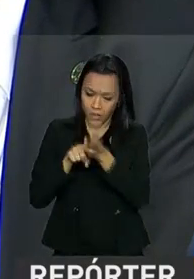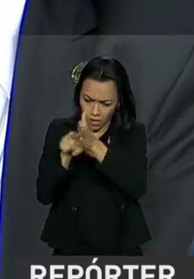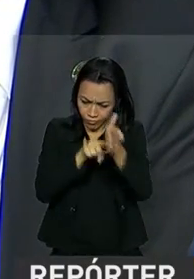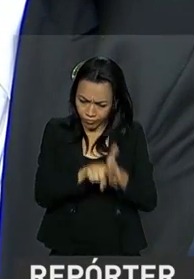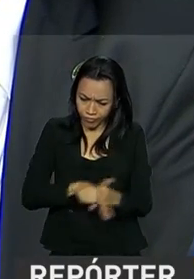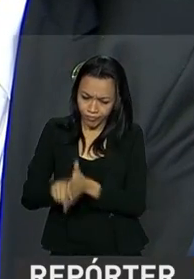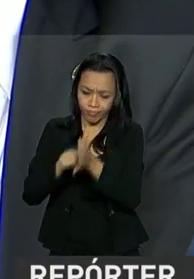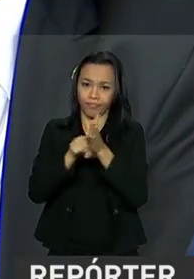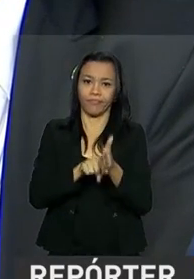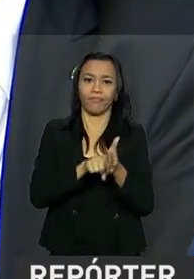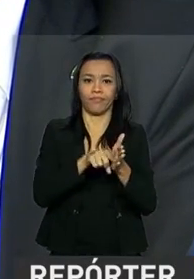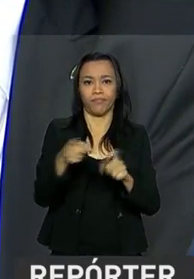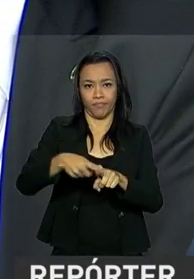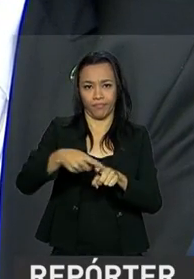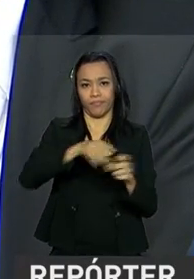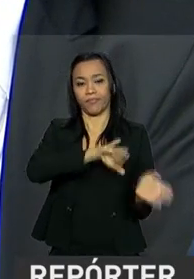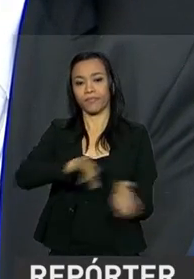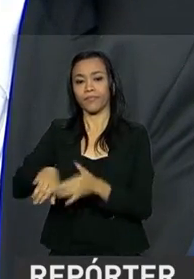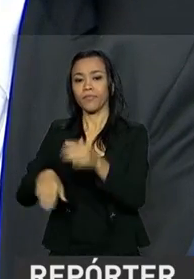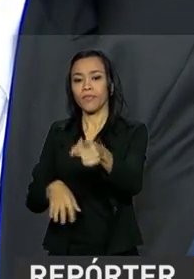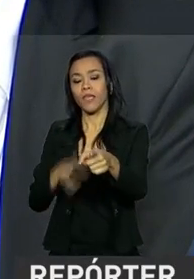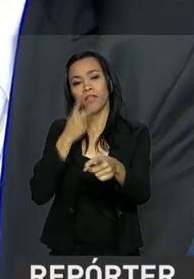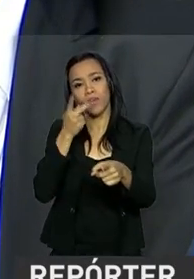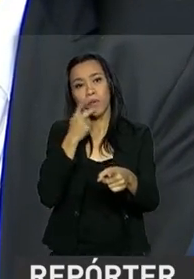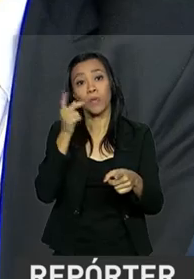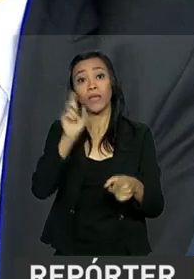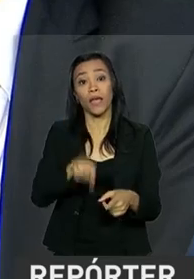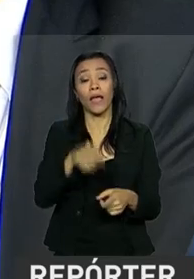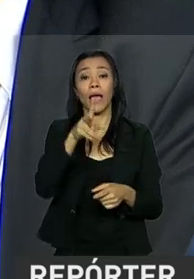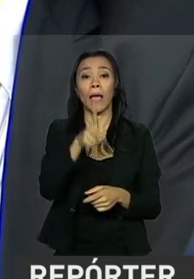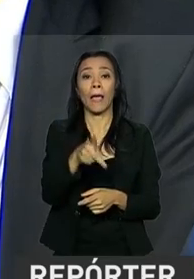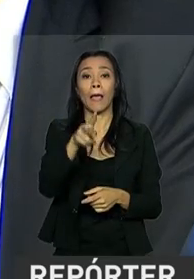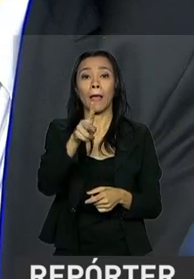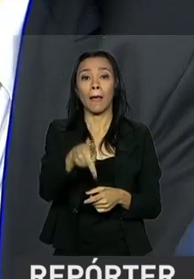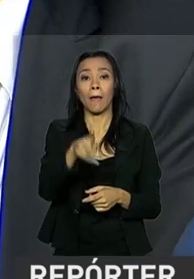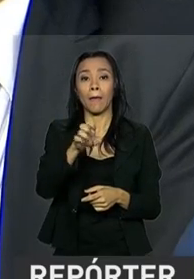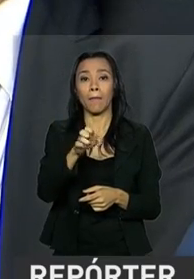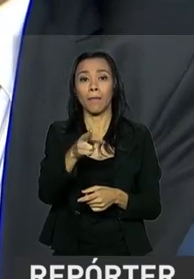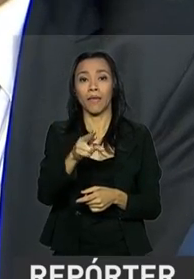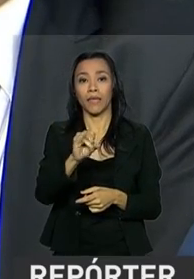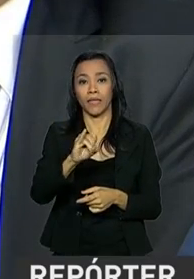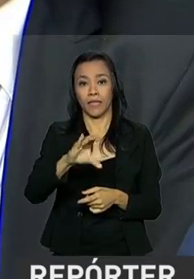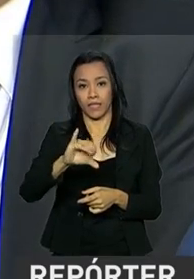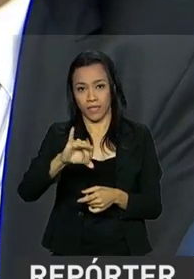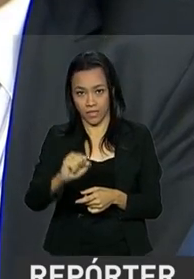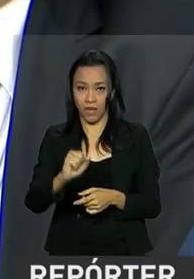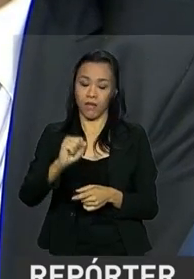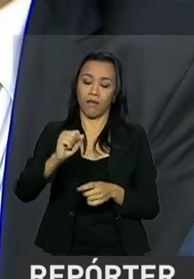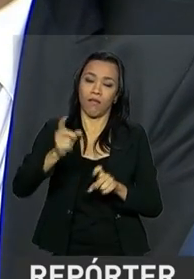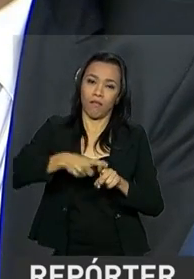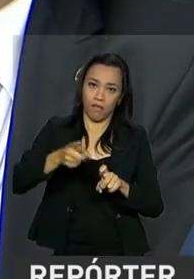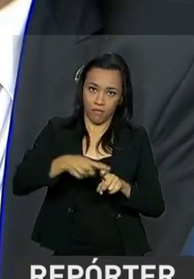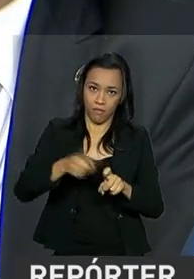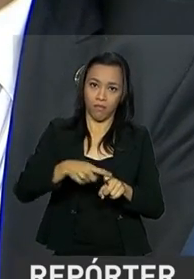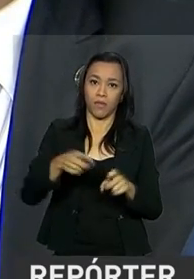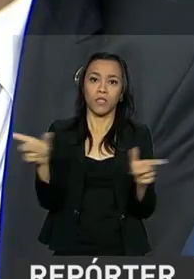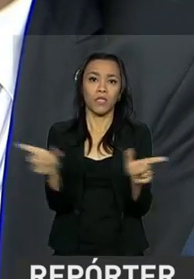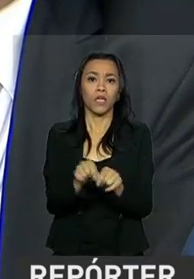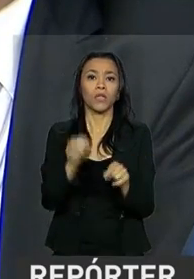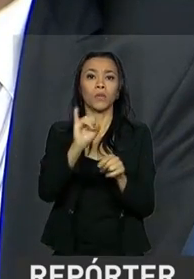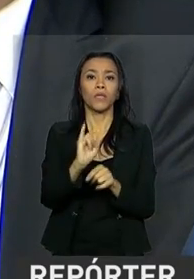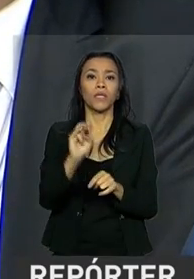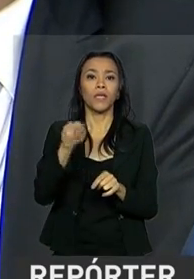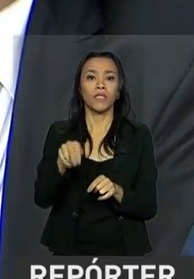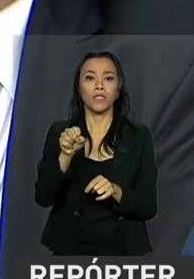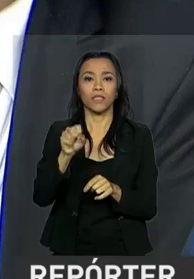ampliação da capacidade operacional da perícia médica do INSS deveremos acrescentar